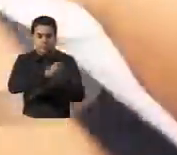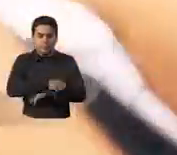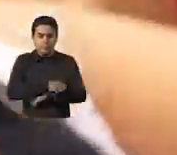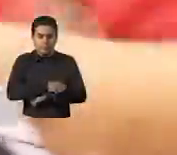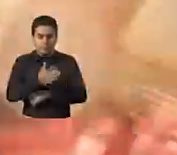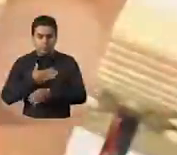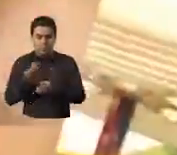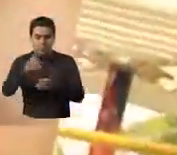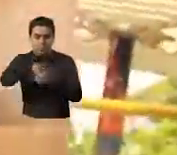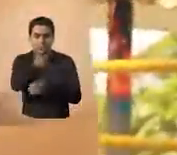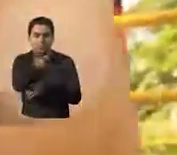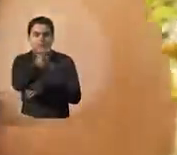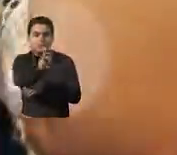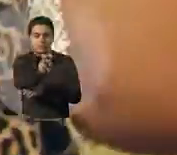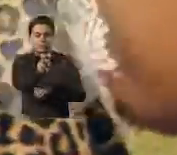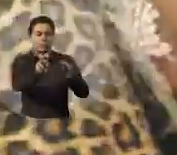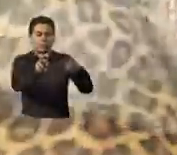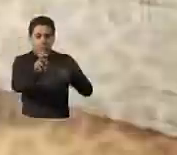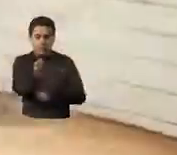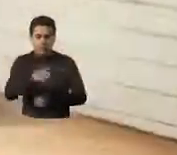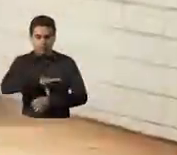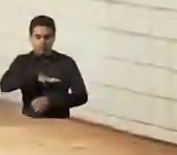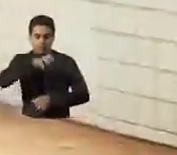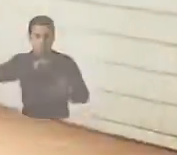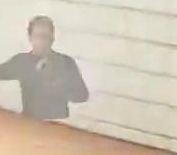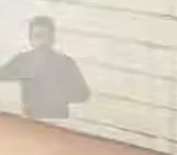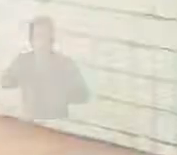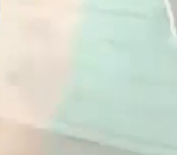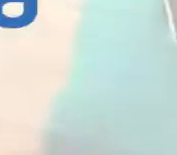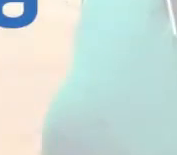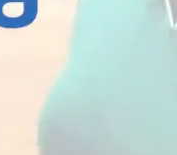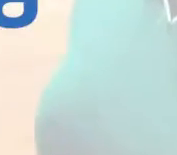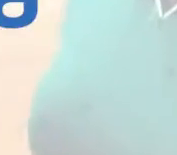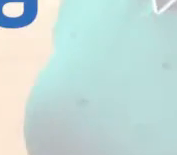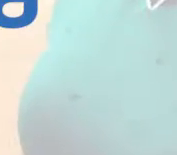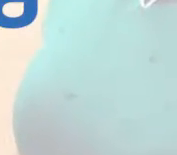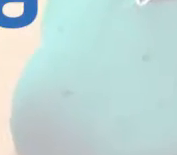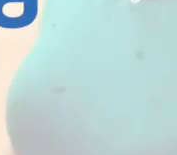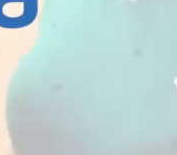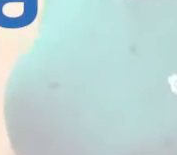15. O meu voto é 15, voto de coragem é Renato Câmara.